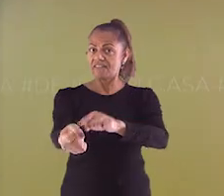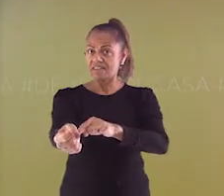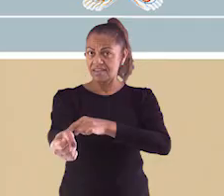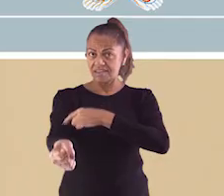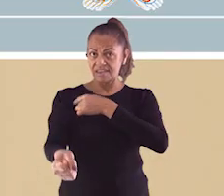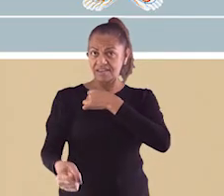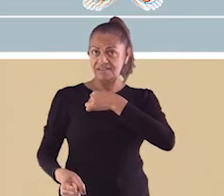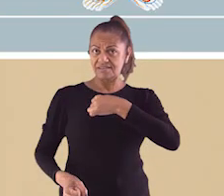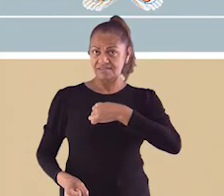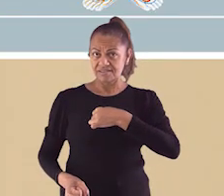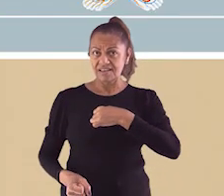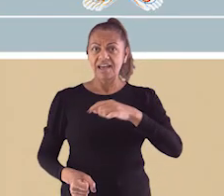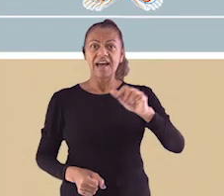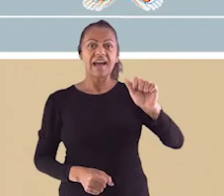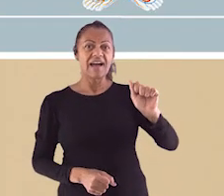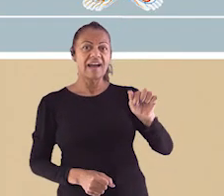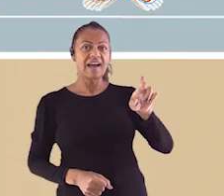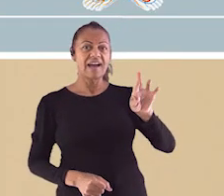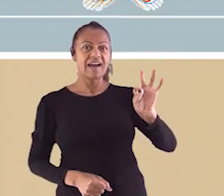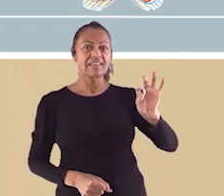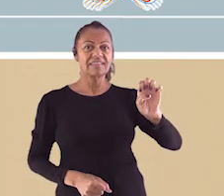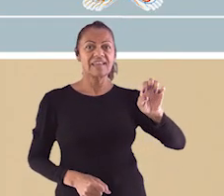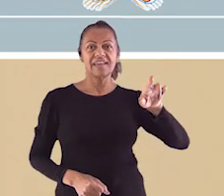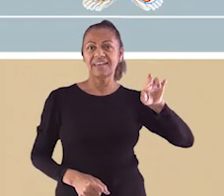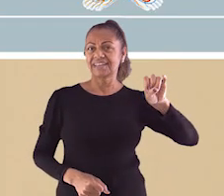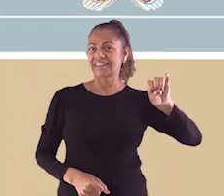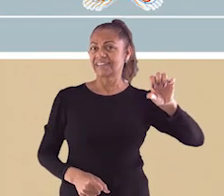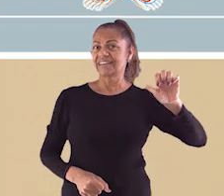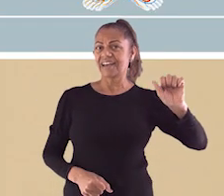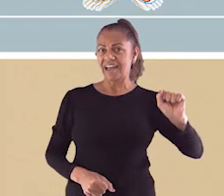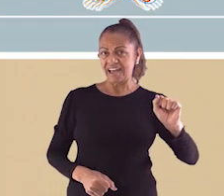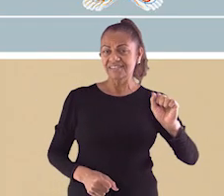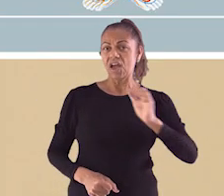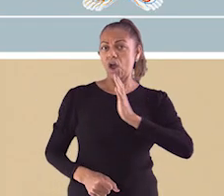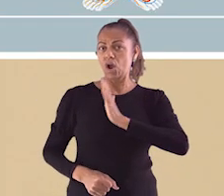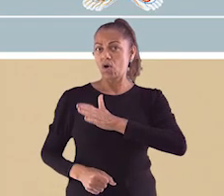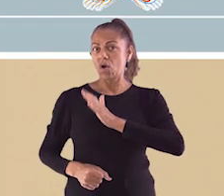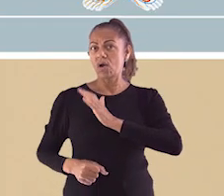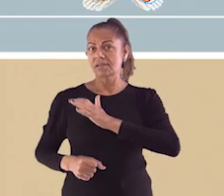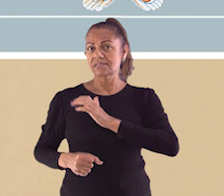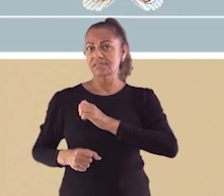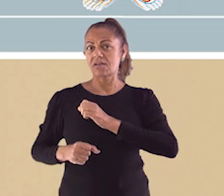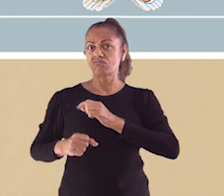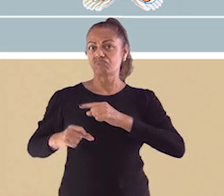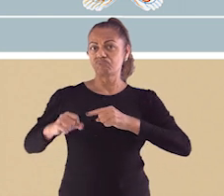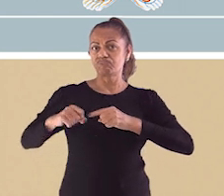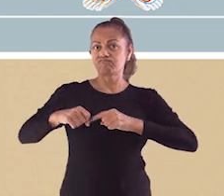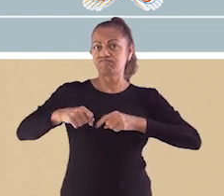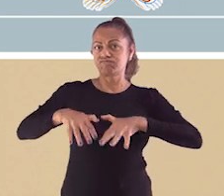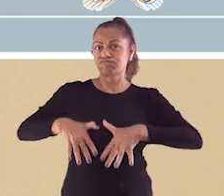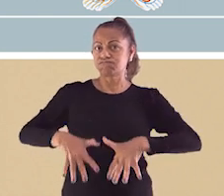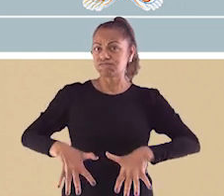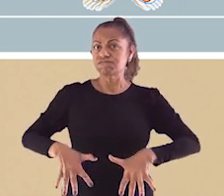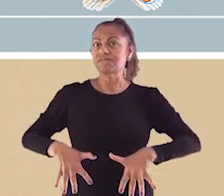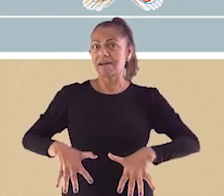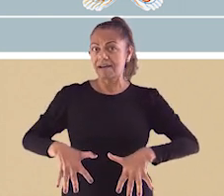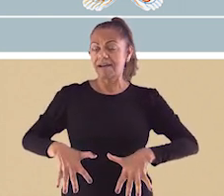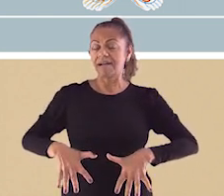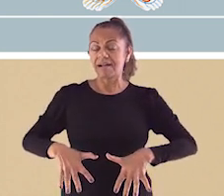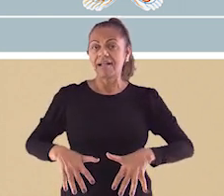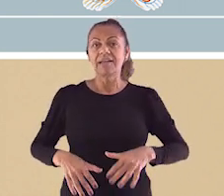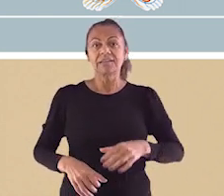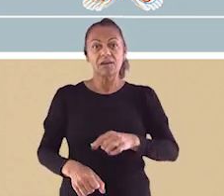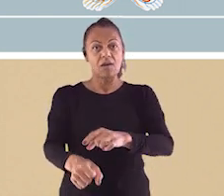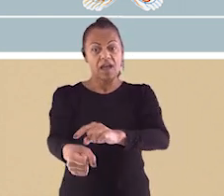corpo. De acordo com a imagem, conseguimos perceber que as veias são mais finas e elas têm um papel de levar o sangue do corpo